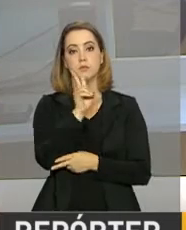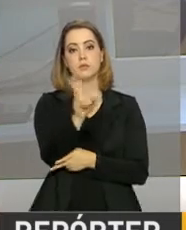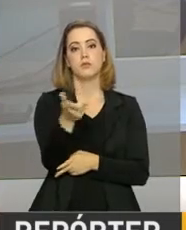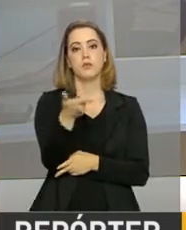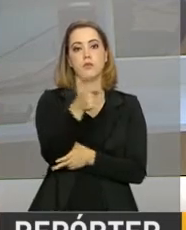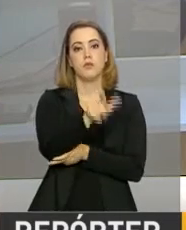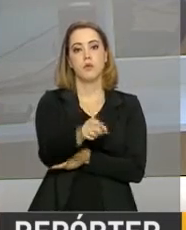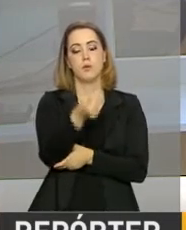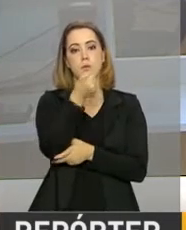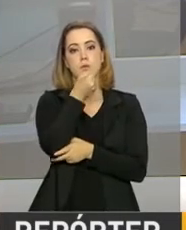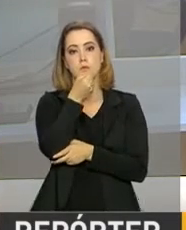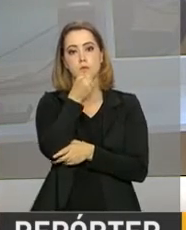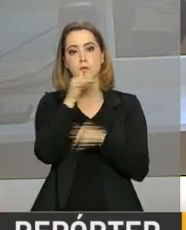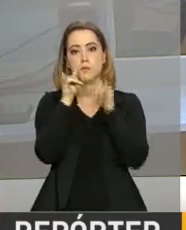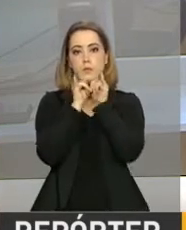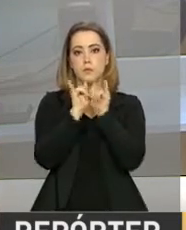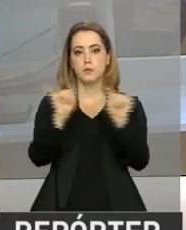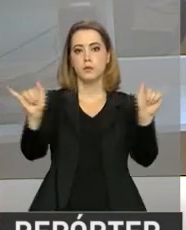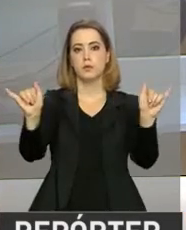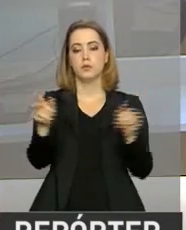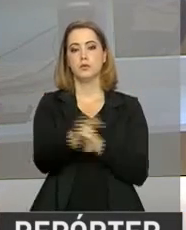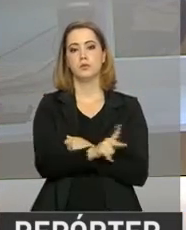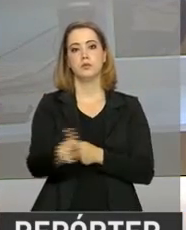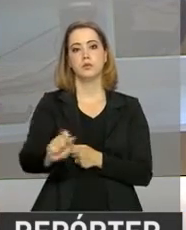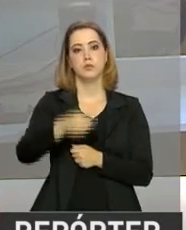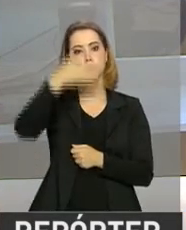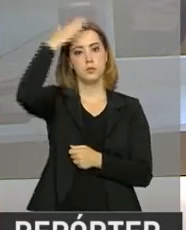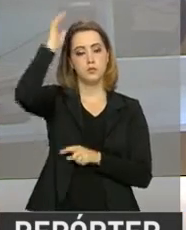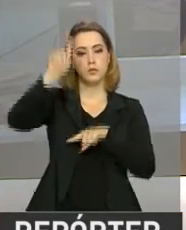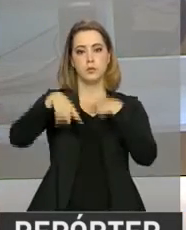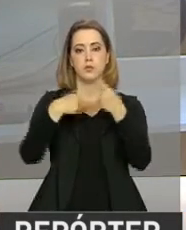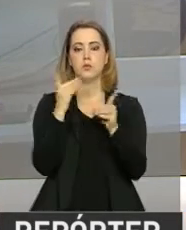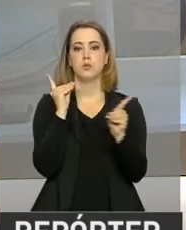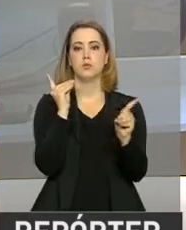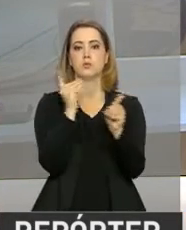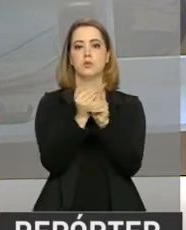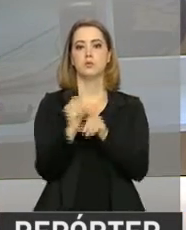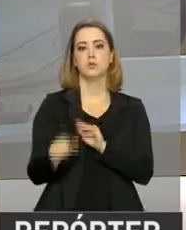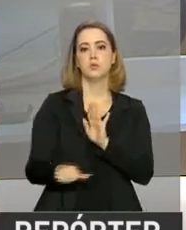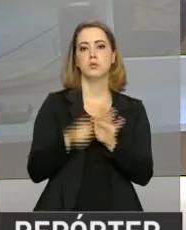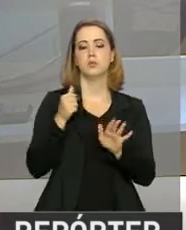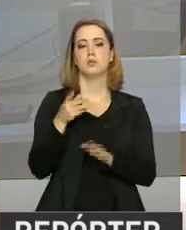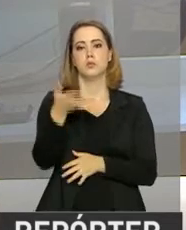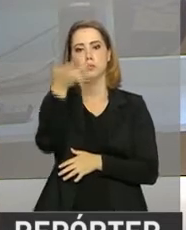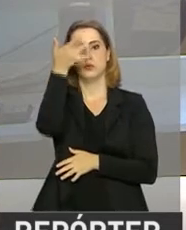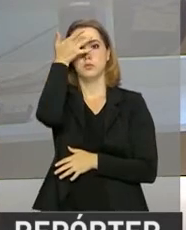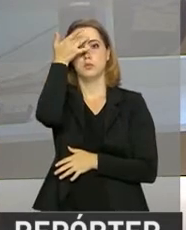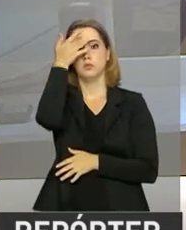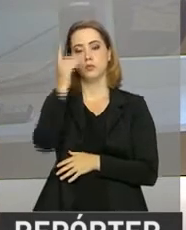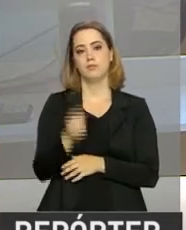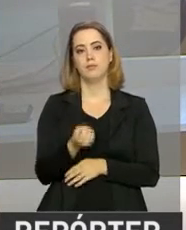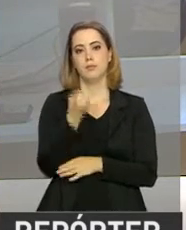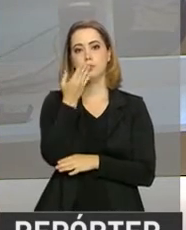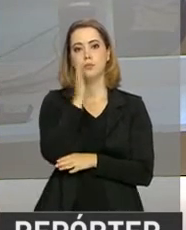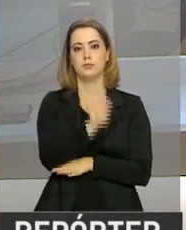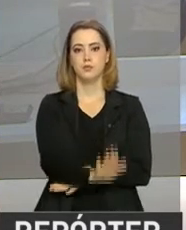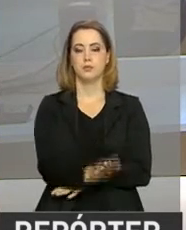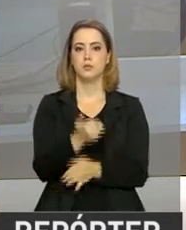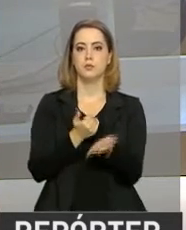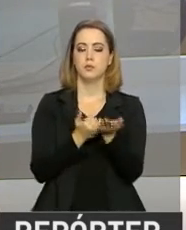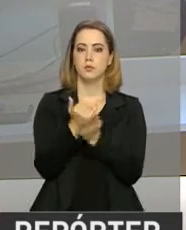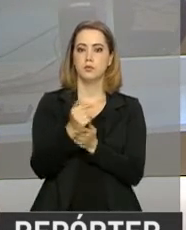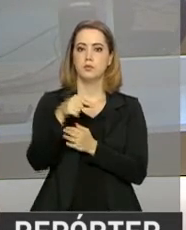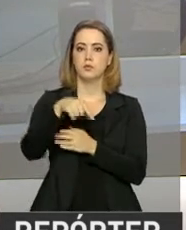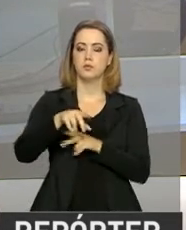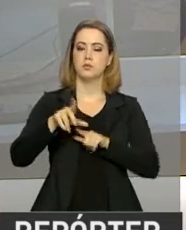veja agora a representação da declaração à imprensa do presidente michel temer depois do encontro com o primeiro ministro da índia uma boa tarde pra